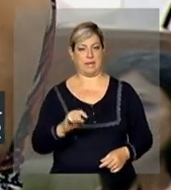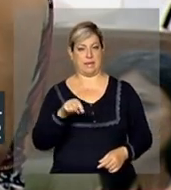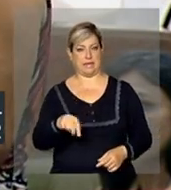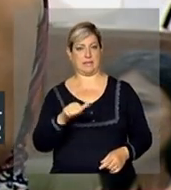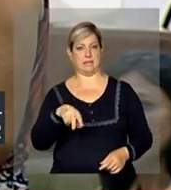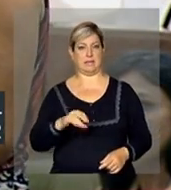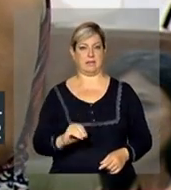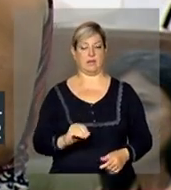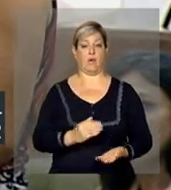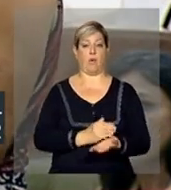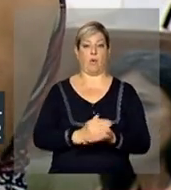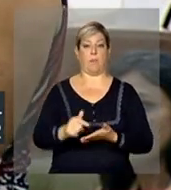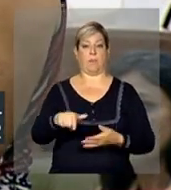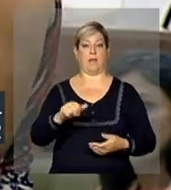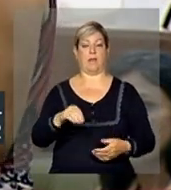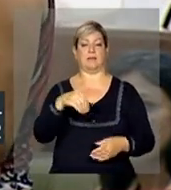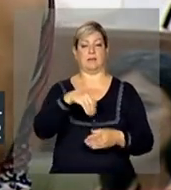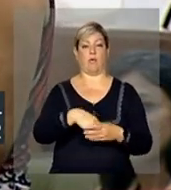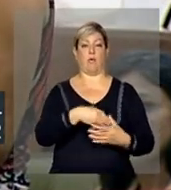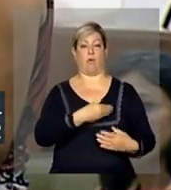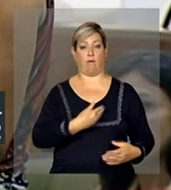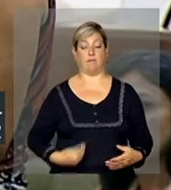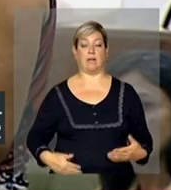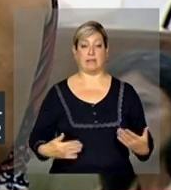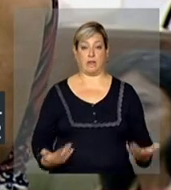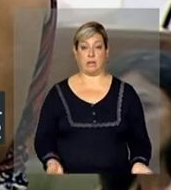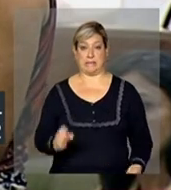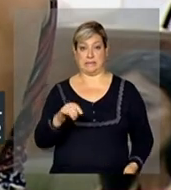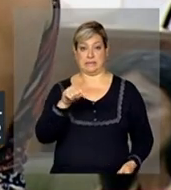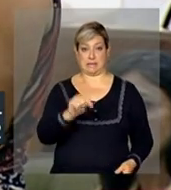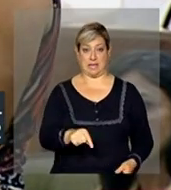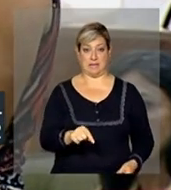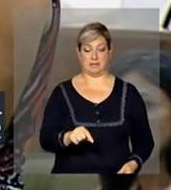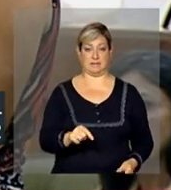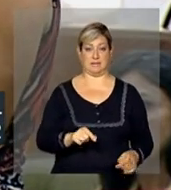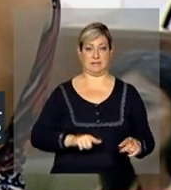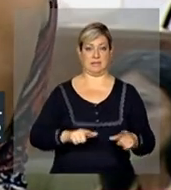ano, a partir desse ano, no governo. Então, se essa execução de